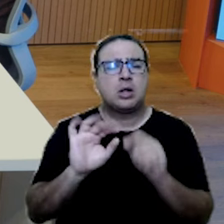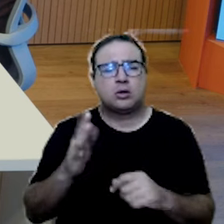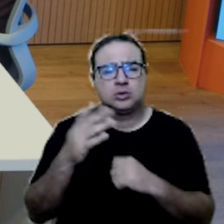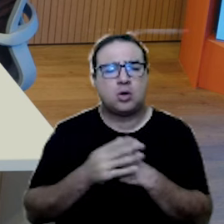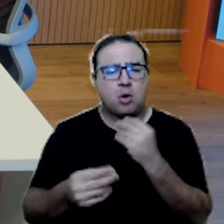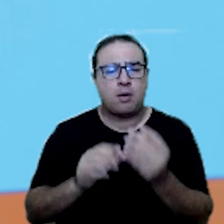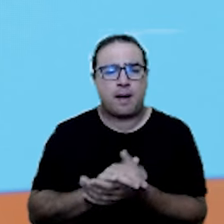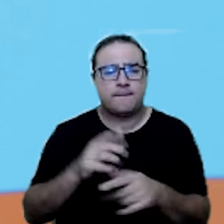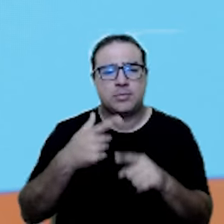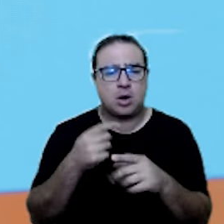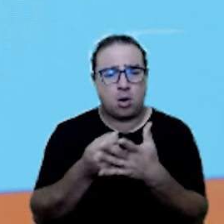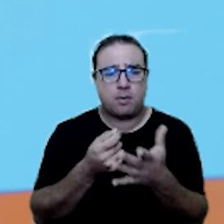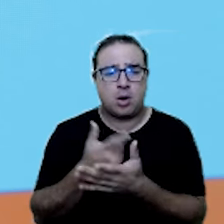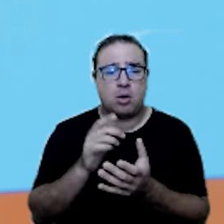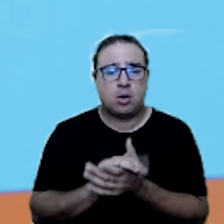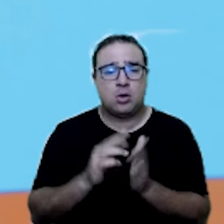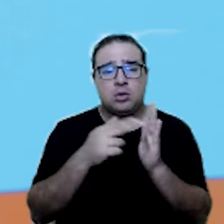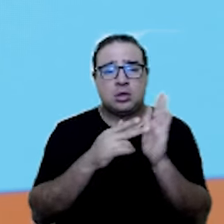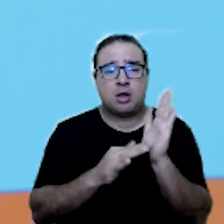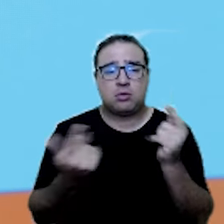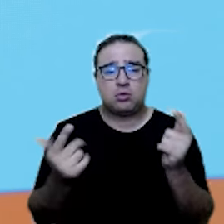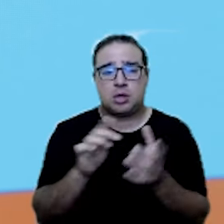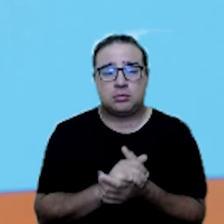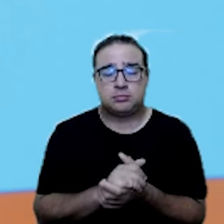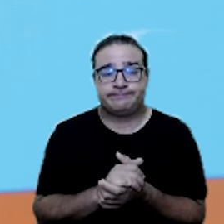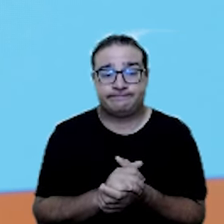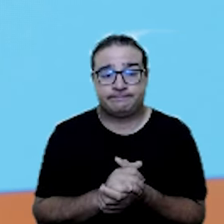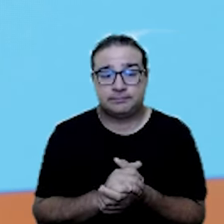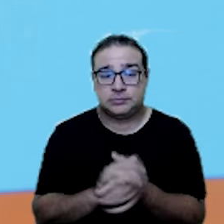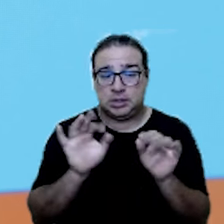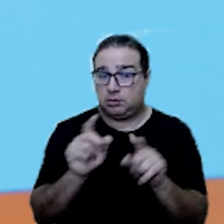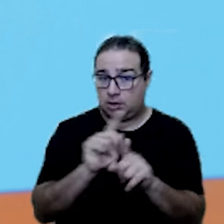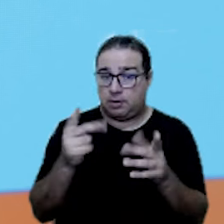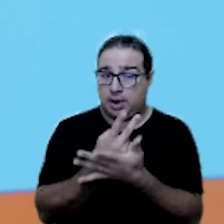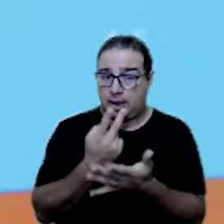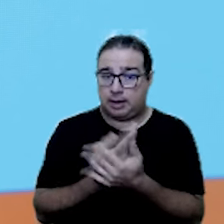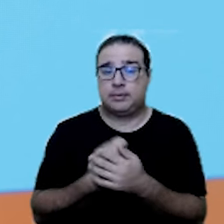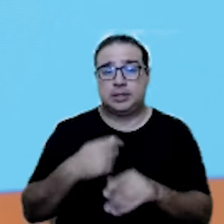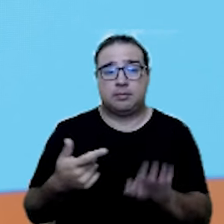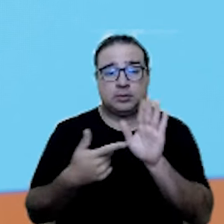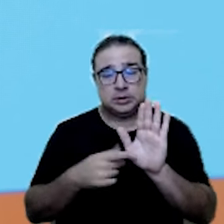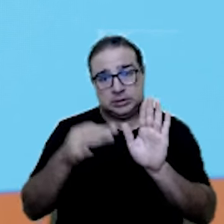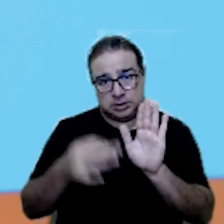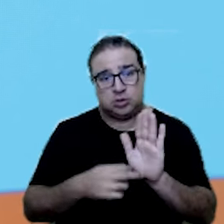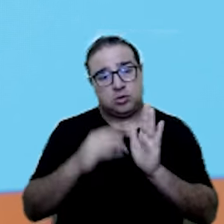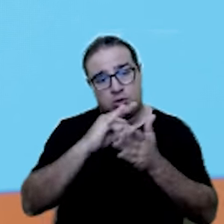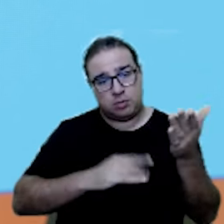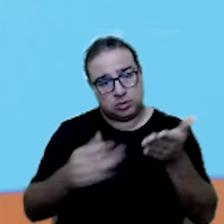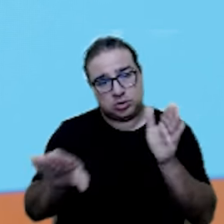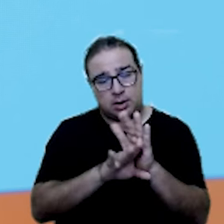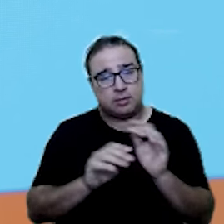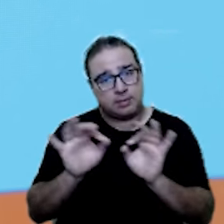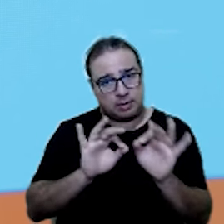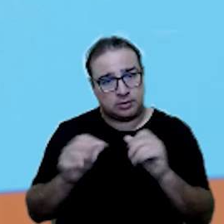falar o que que é isso aí Ah isso aqui eu comprei ah cadê a nota da compra não tenho legal não é assim né você tem que dar emitir o documento